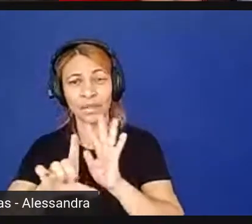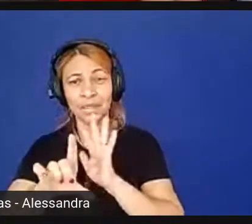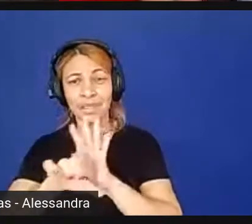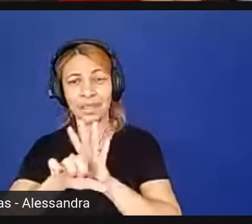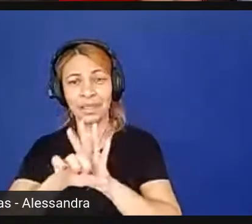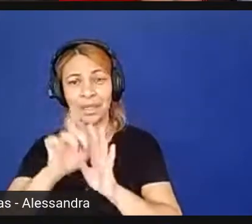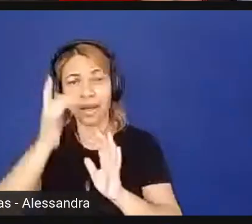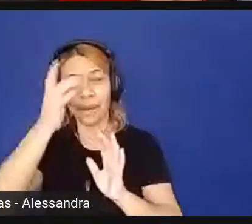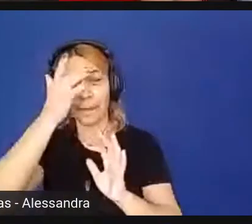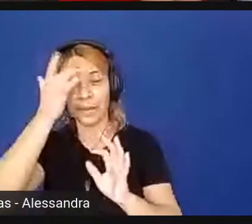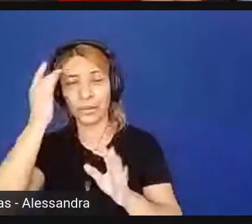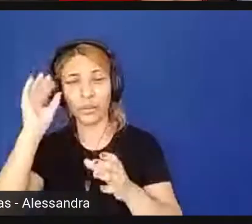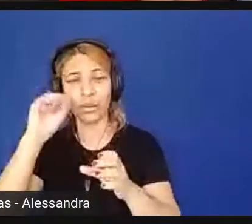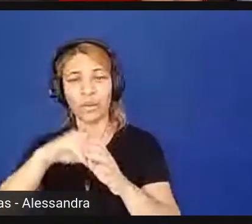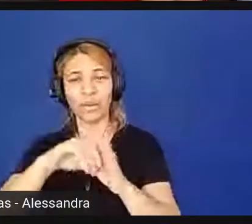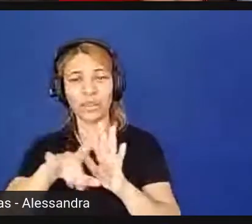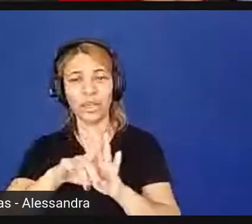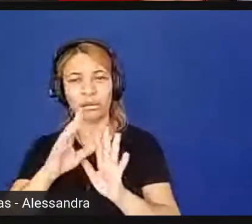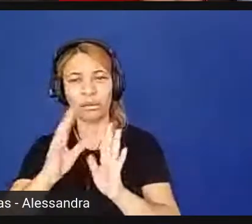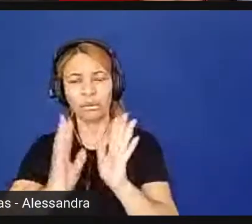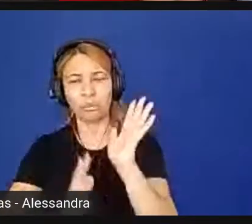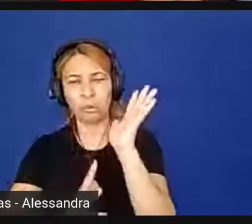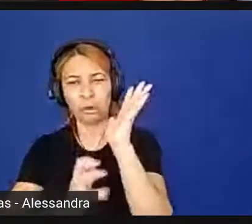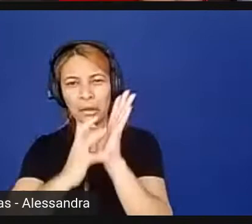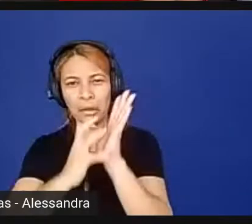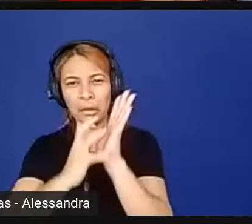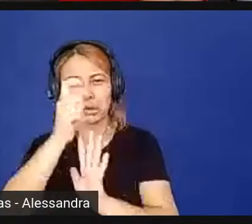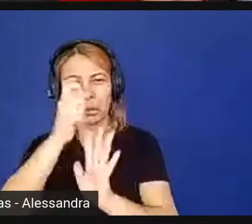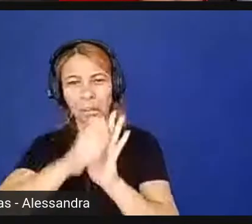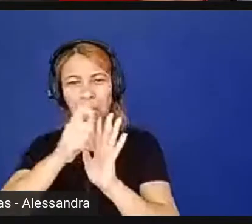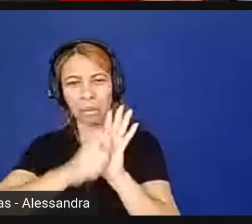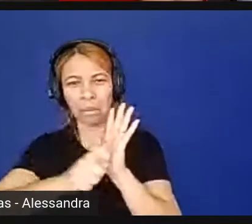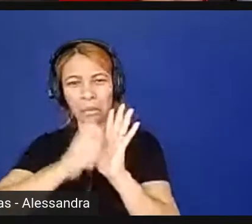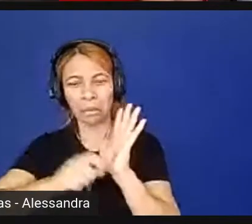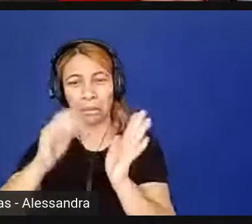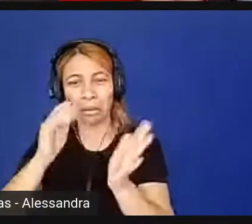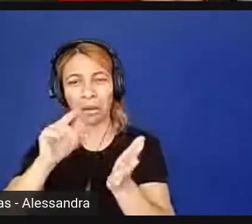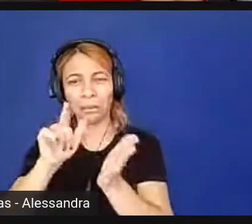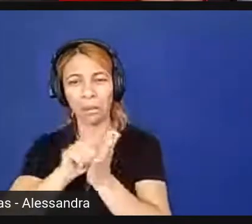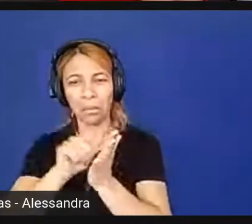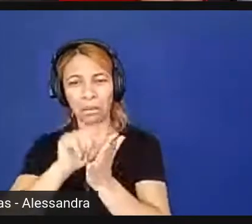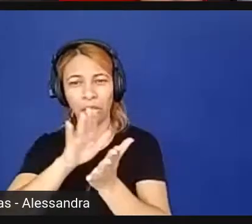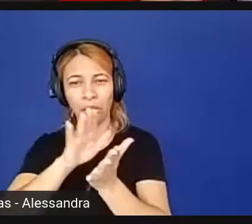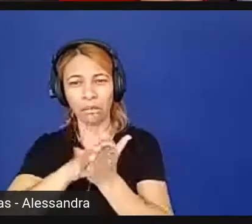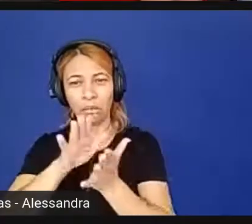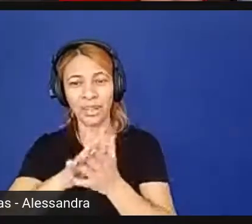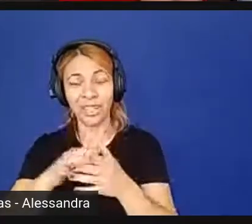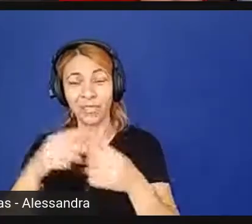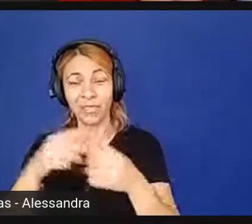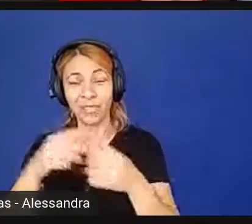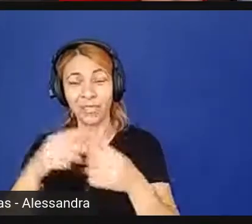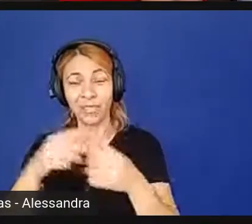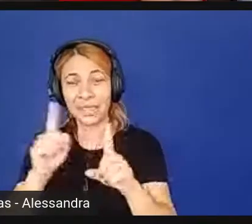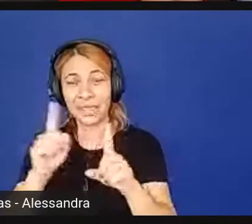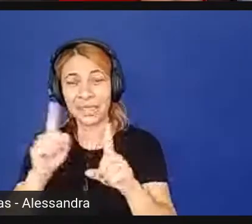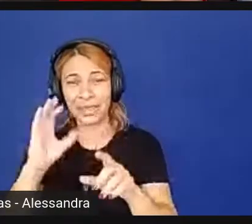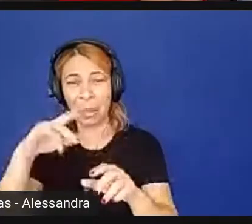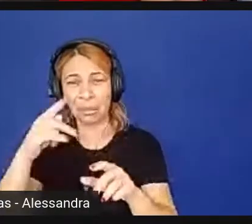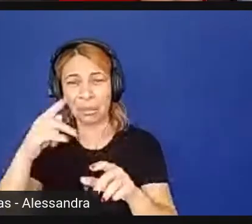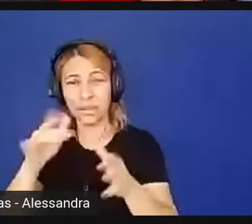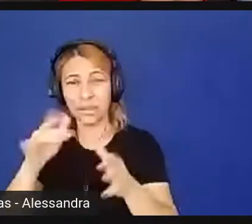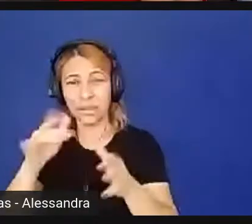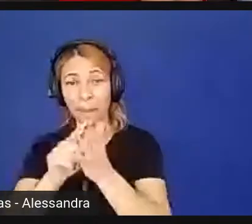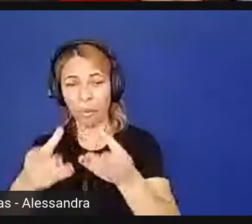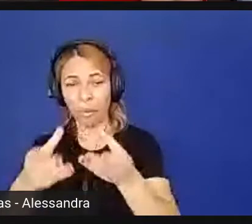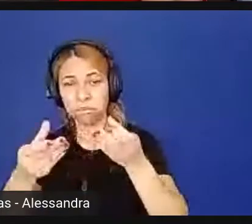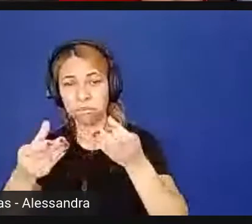finalidade e vira mera burocracia, preenchimento de papel para dizer que tem. E tudo que você não precisa é um compliance de papel sem significado algum. Inclusive,